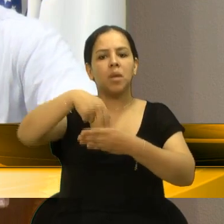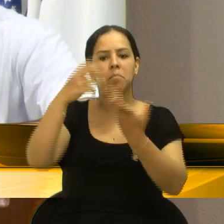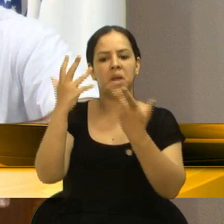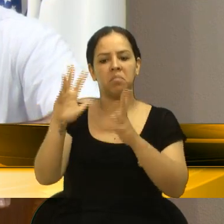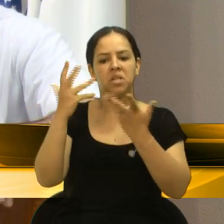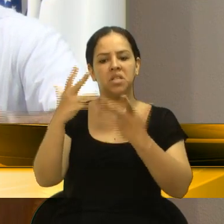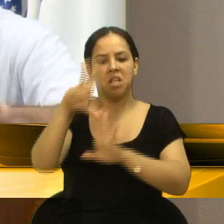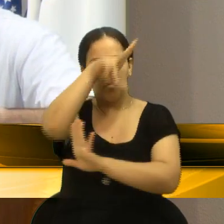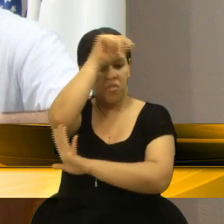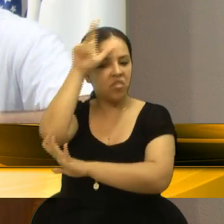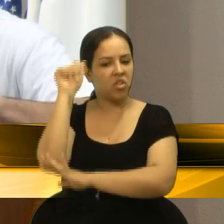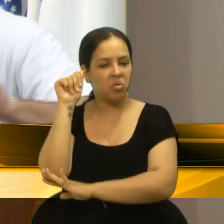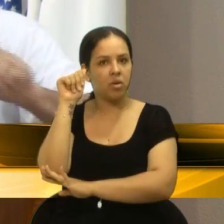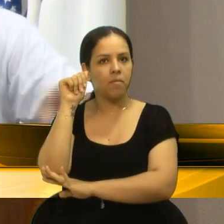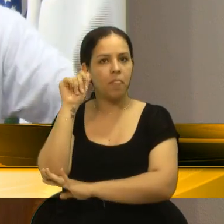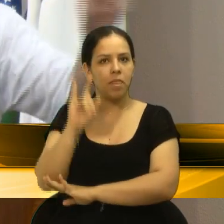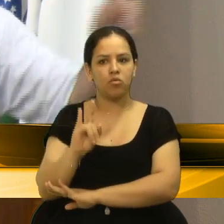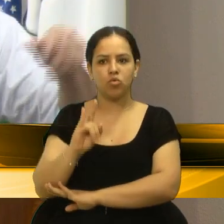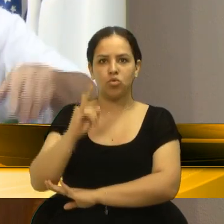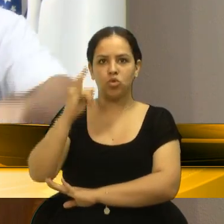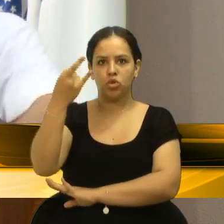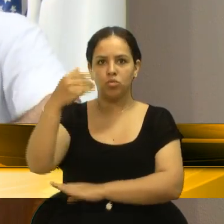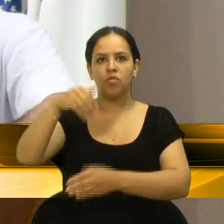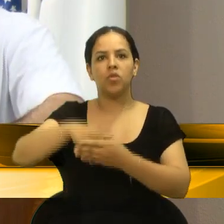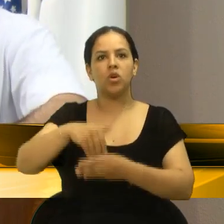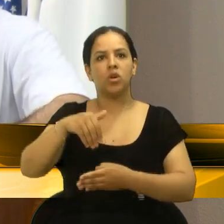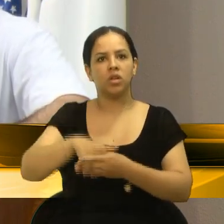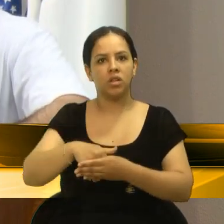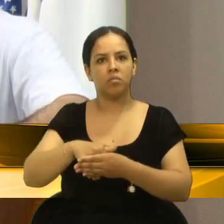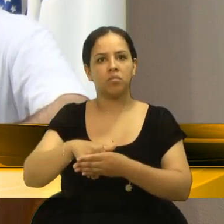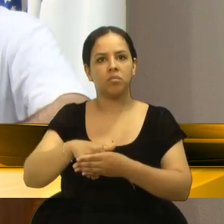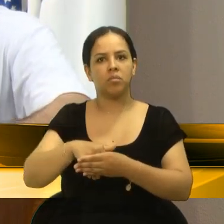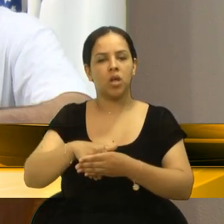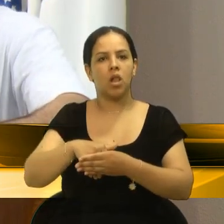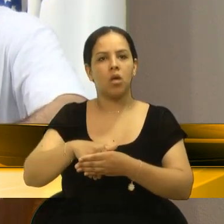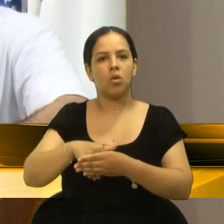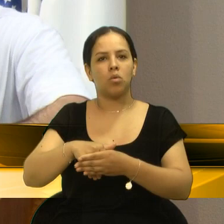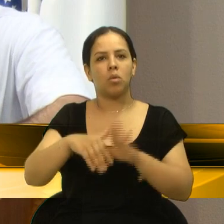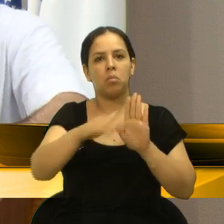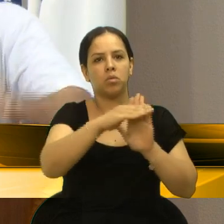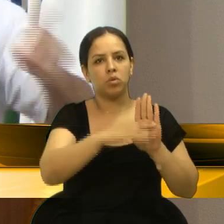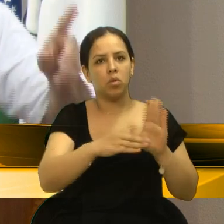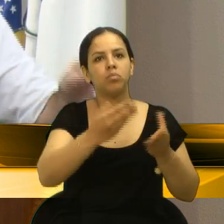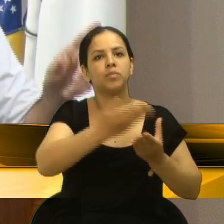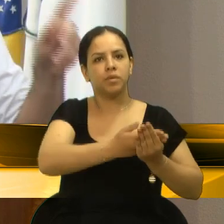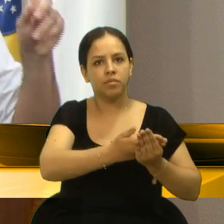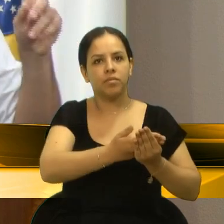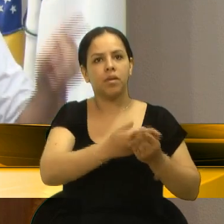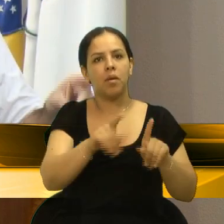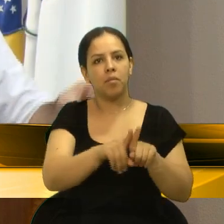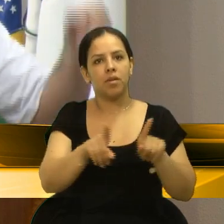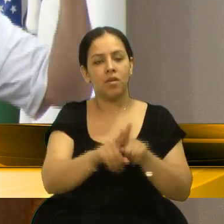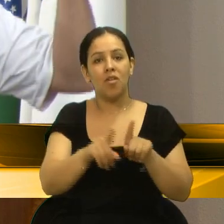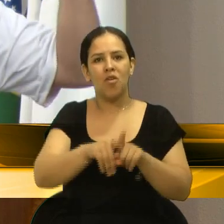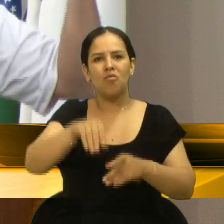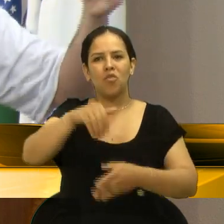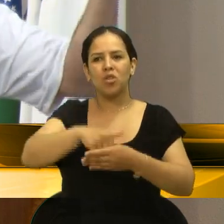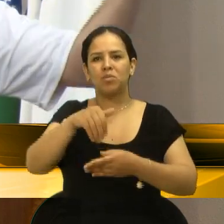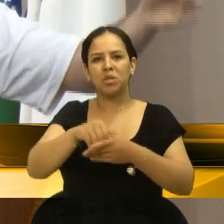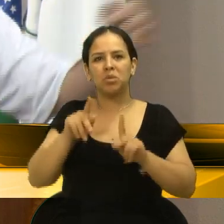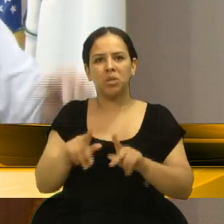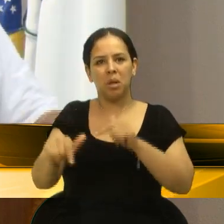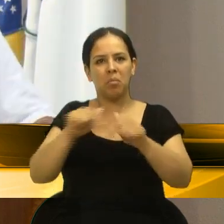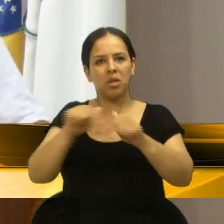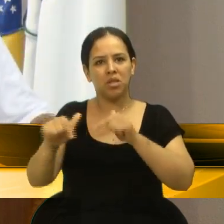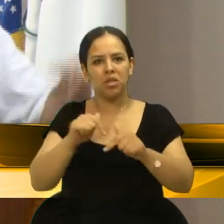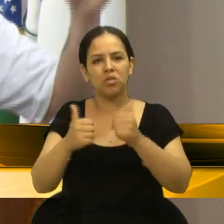prefeitura. Por último, voto isento por relatório da comissão processante, democrático. Votos pelos servidores, o teu assessor,